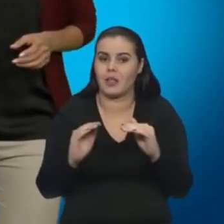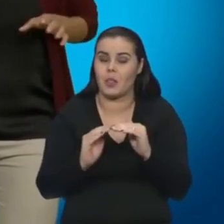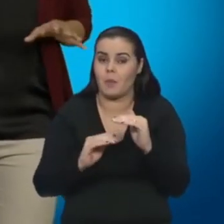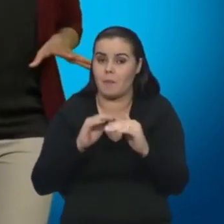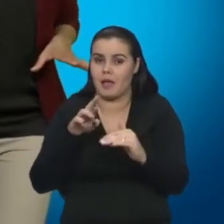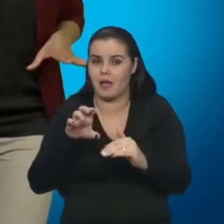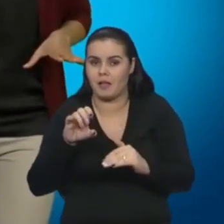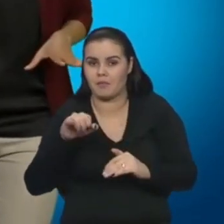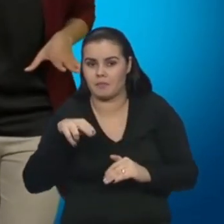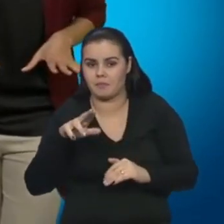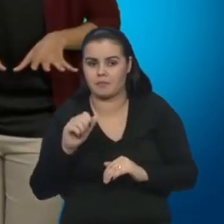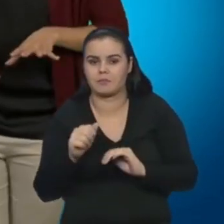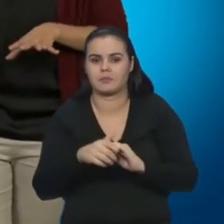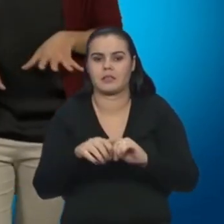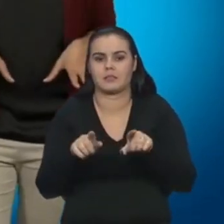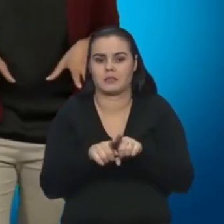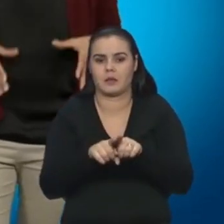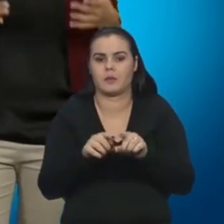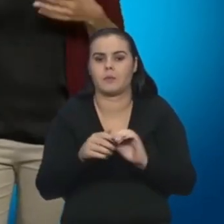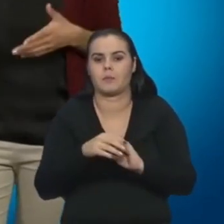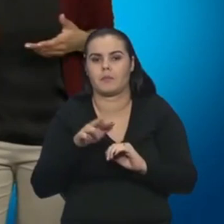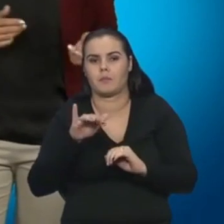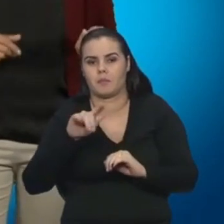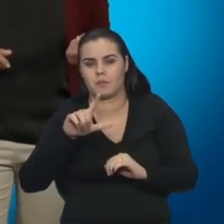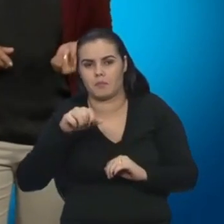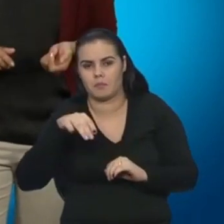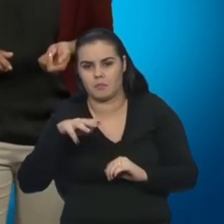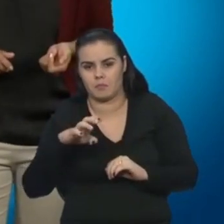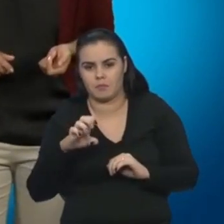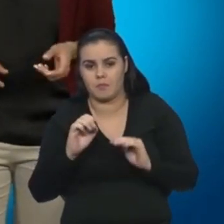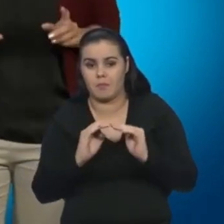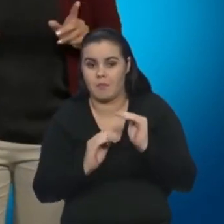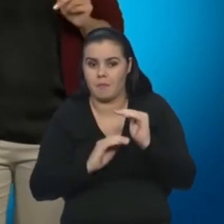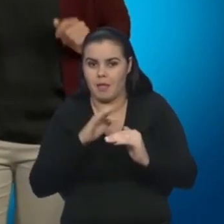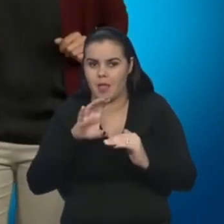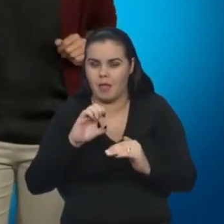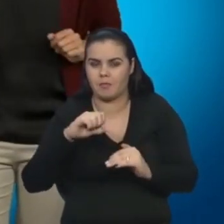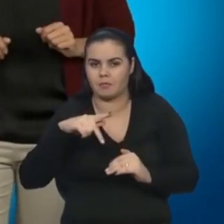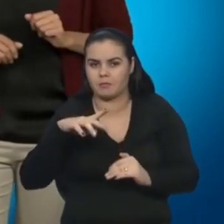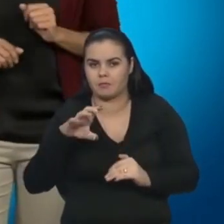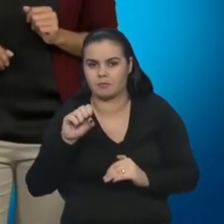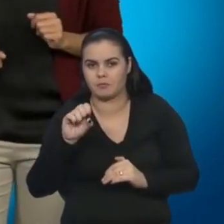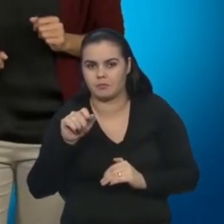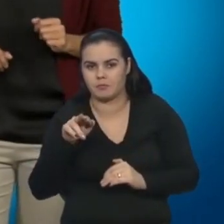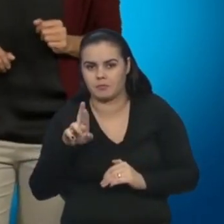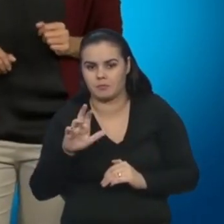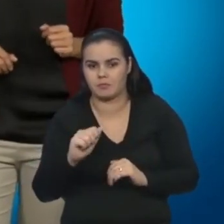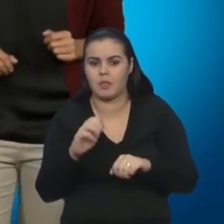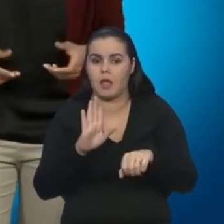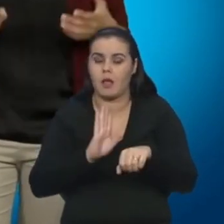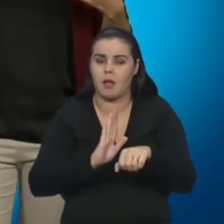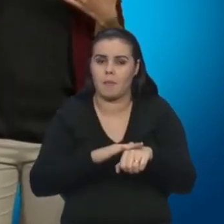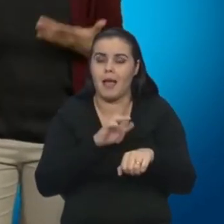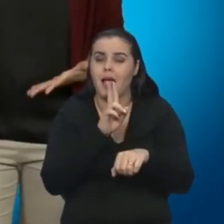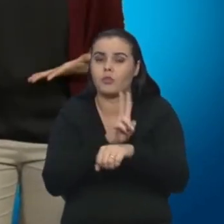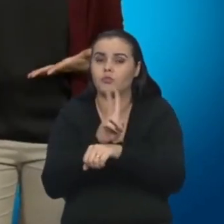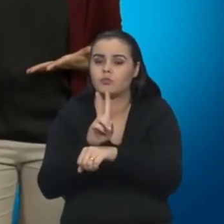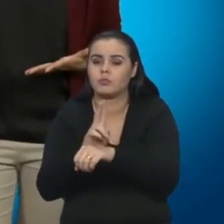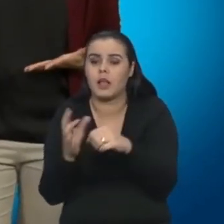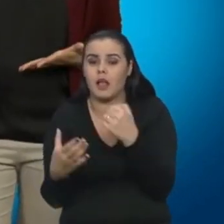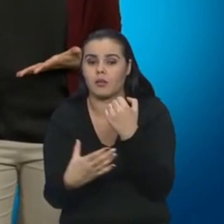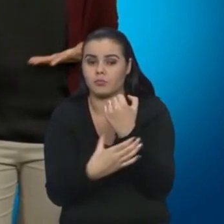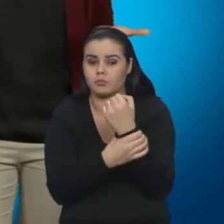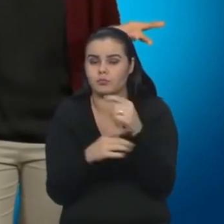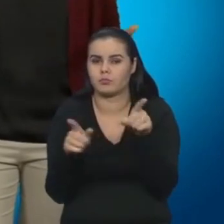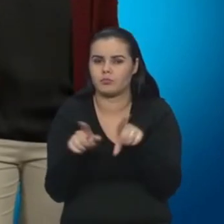tinta, maior será a espessura do filme após a secagem do solvente. Isso garante mais proteção à área pintada, mais